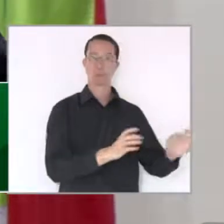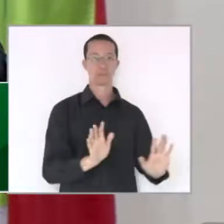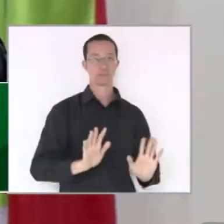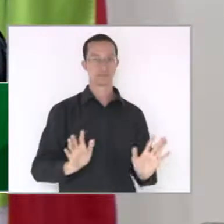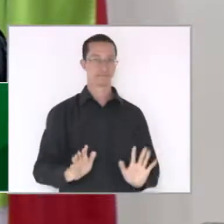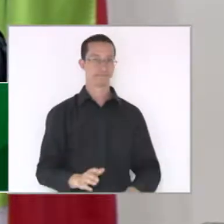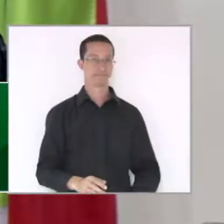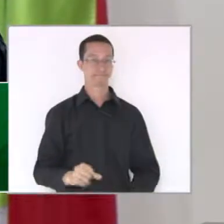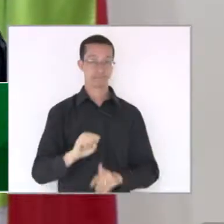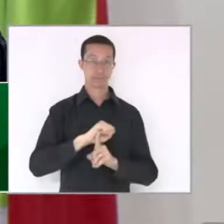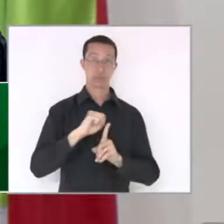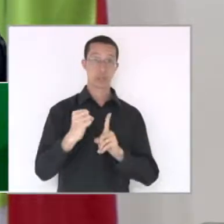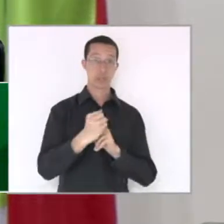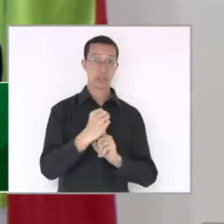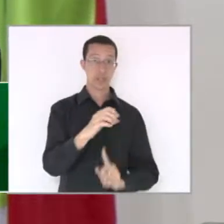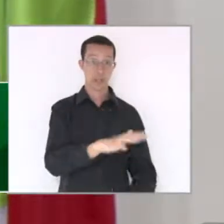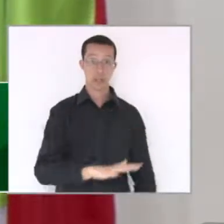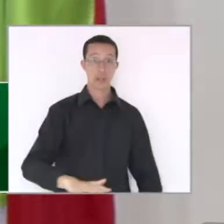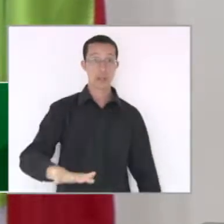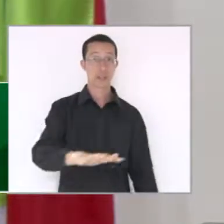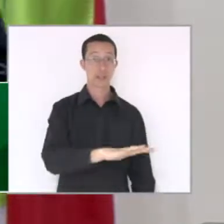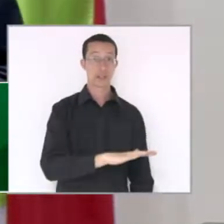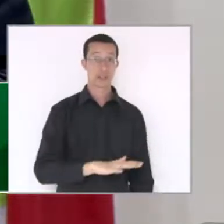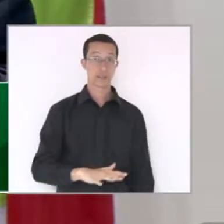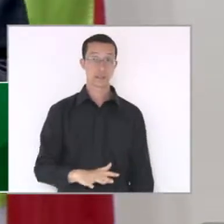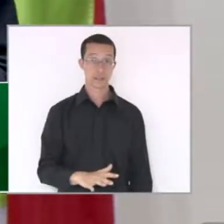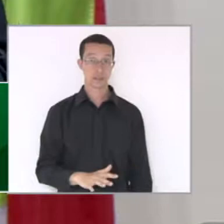Sociedade, no geral, ela está